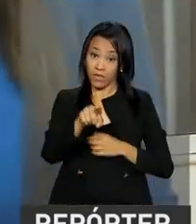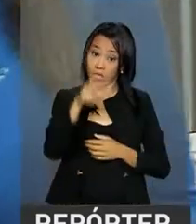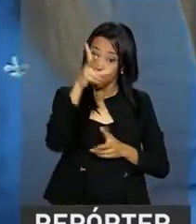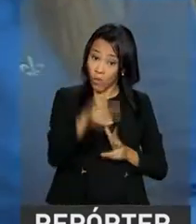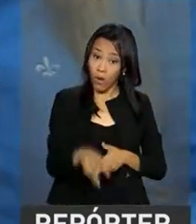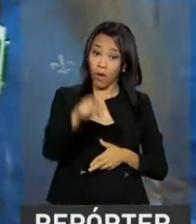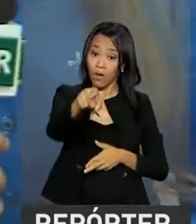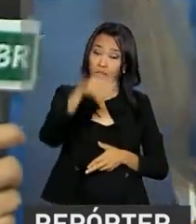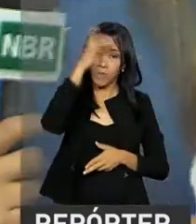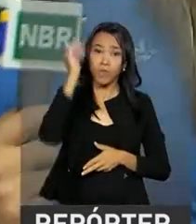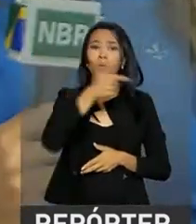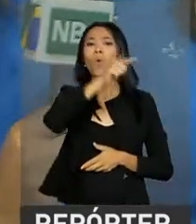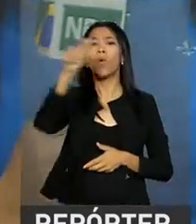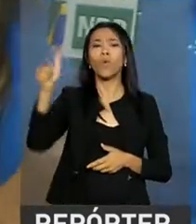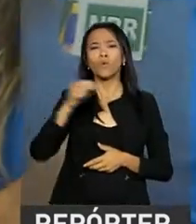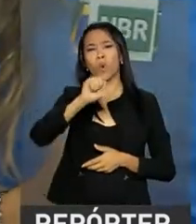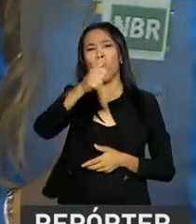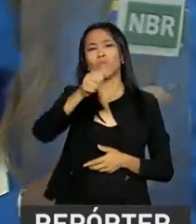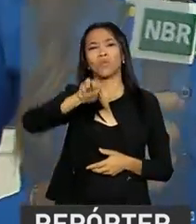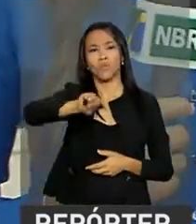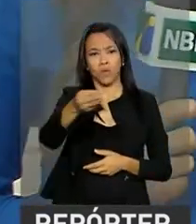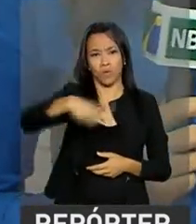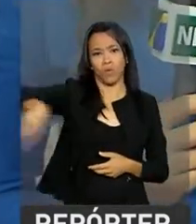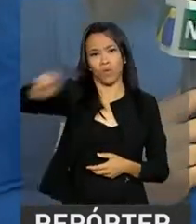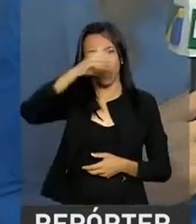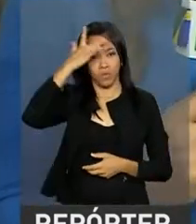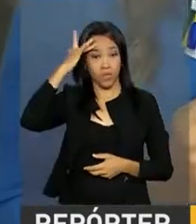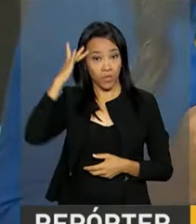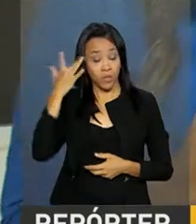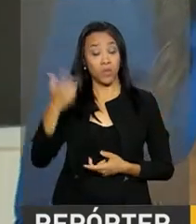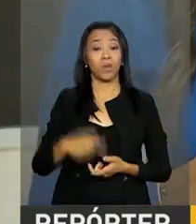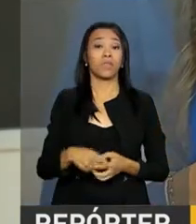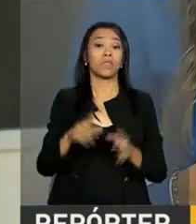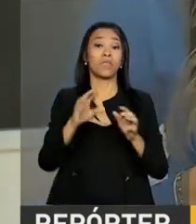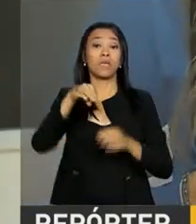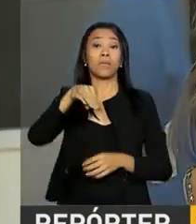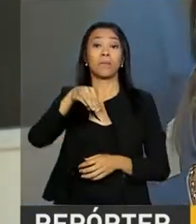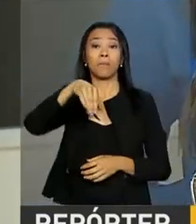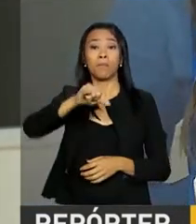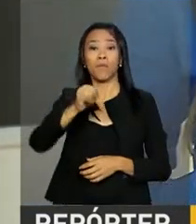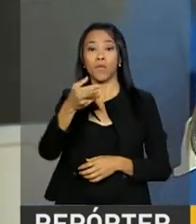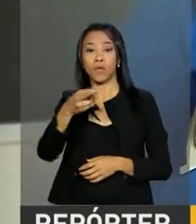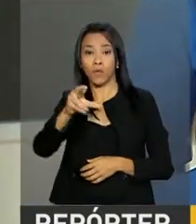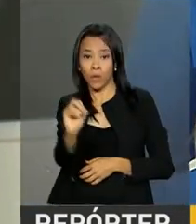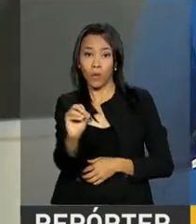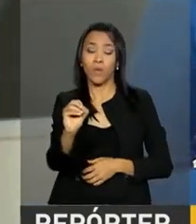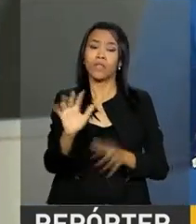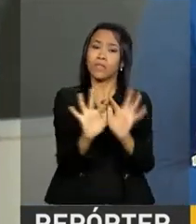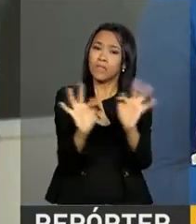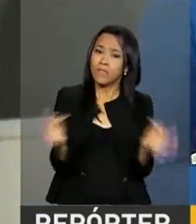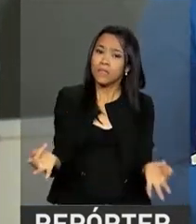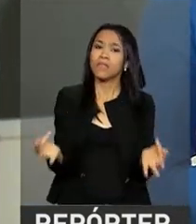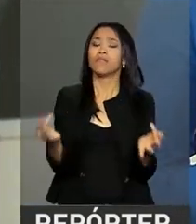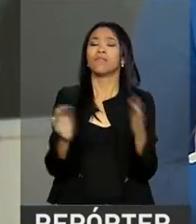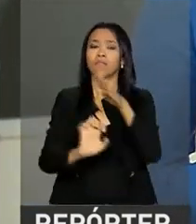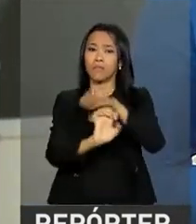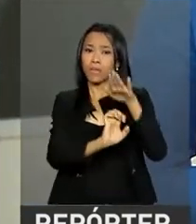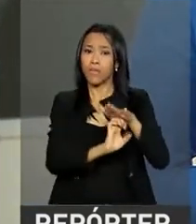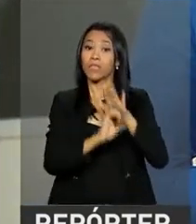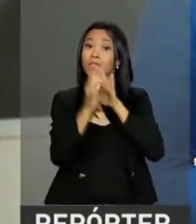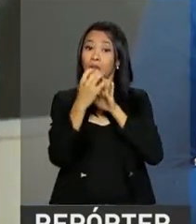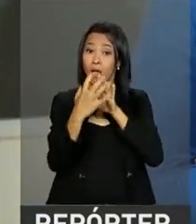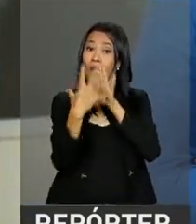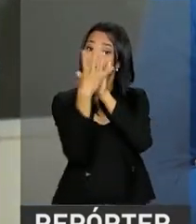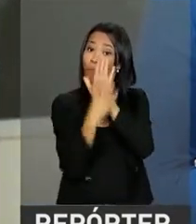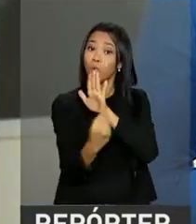milhões de microempreendedores individuais e micro e pequenas empresas aderiram ao simples nacional desde